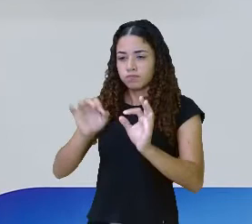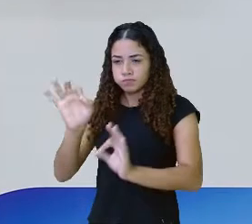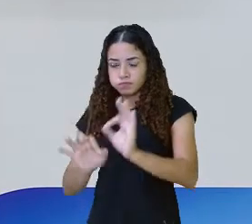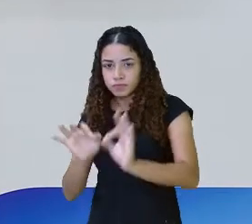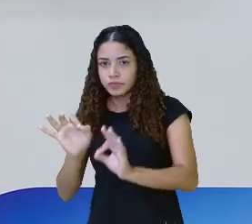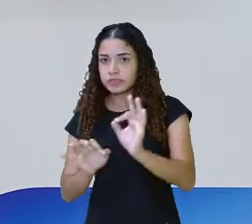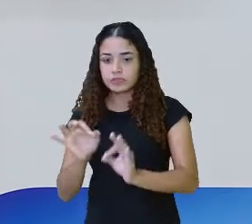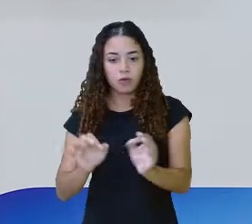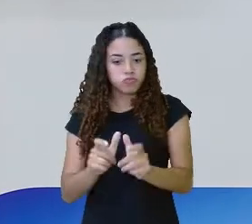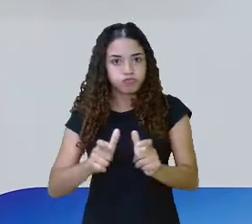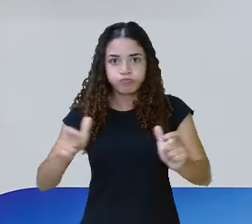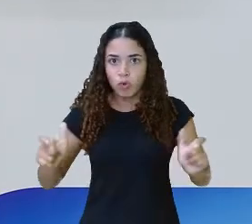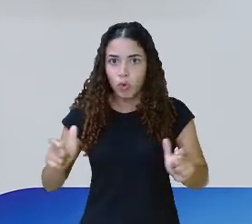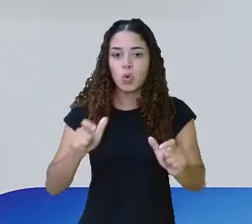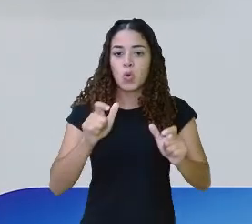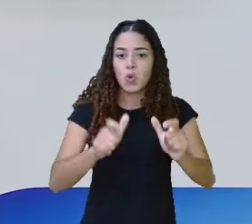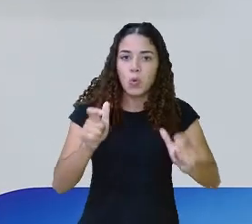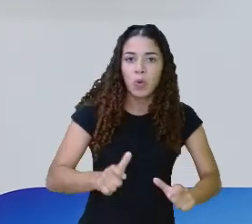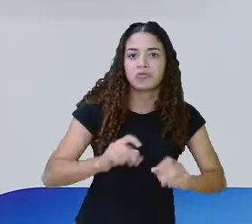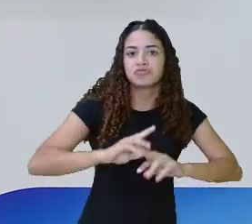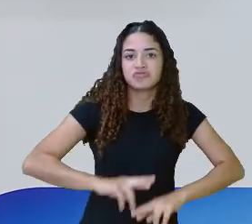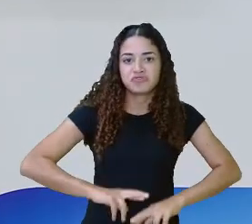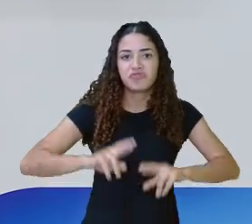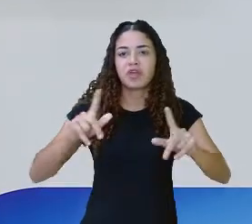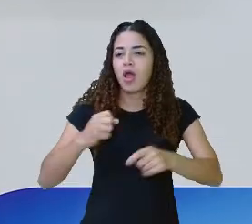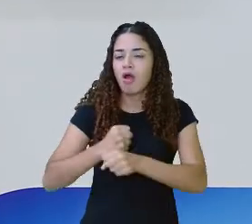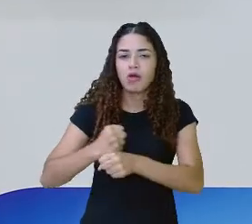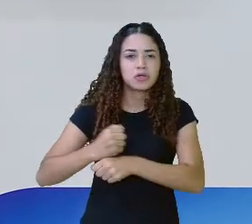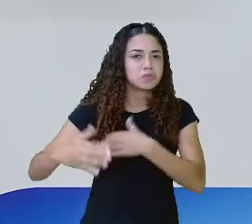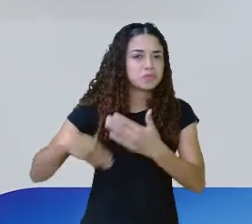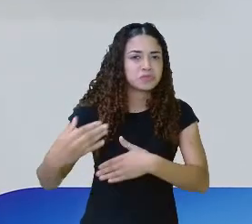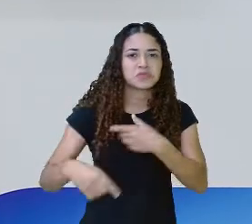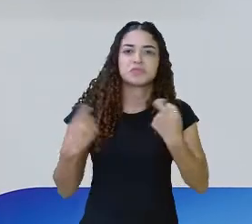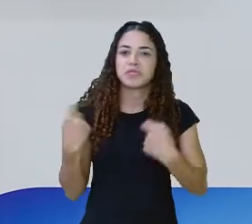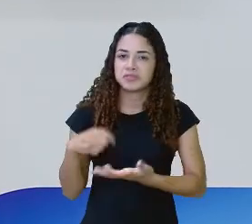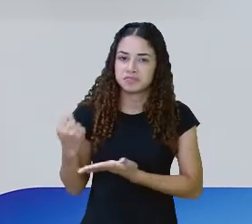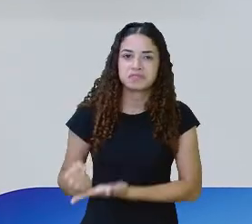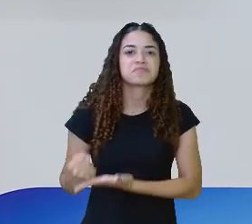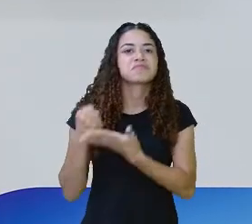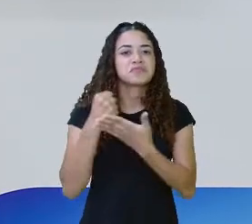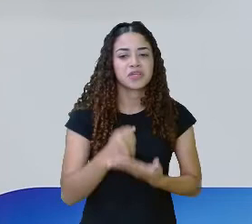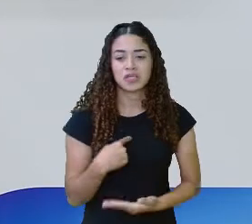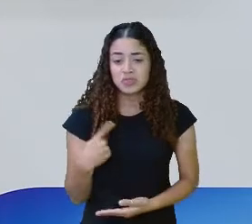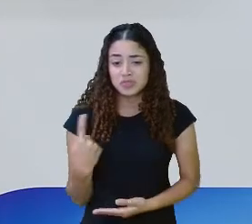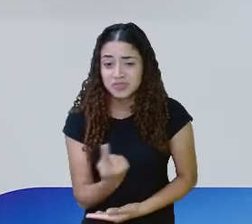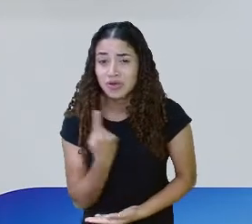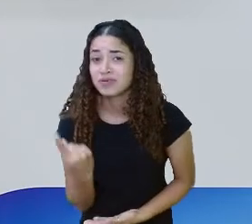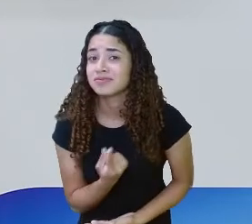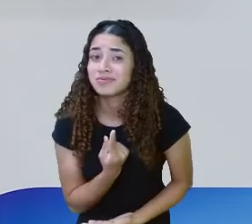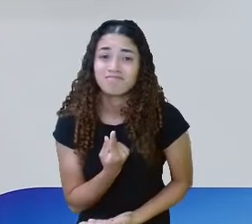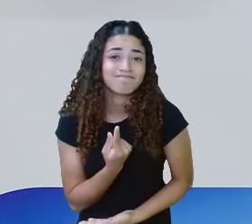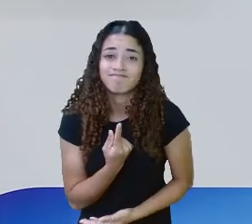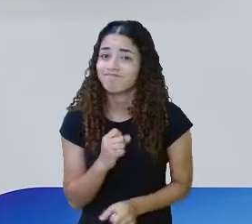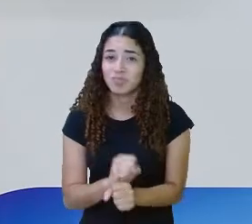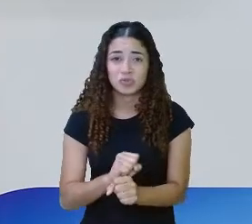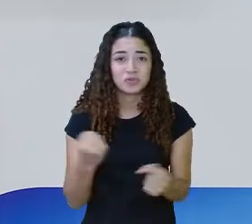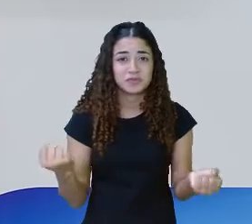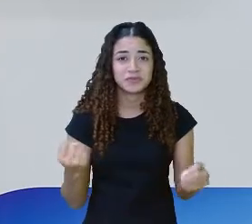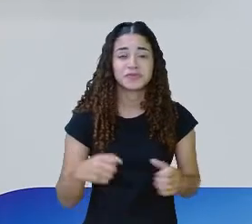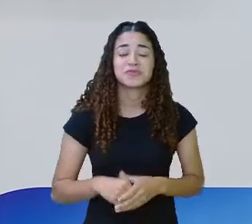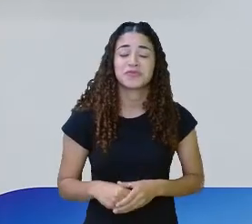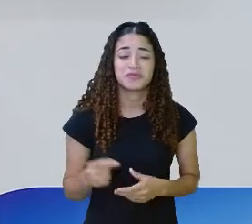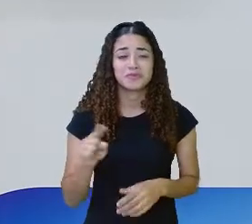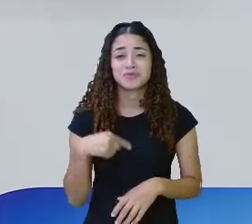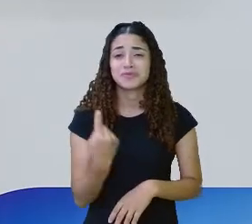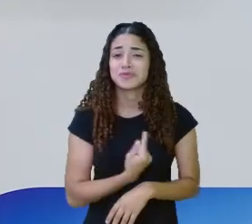anos, lugares completamente diferentes, né? Precisa de muita ajuda mesmo. A pessoa sozinha fazer isso tudo não tem condições, né? A gente